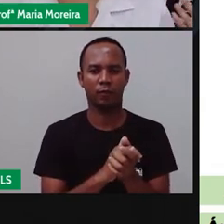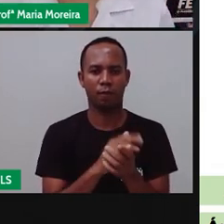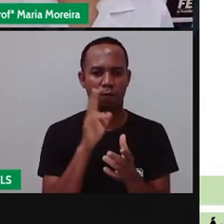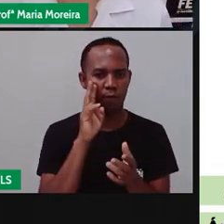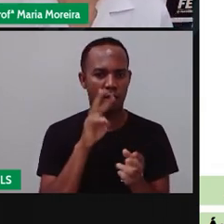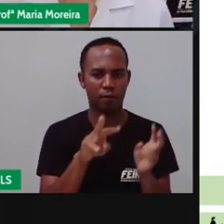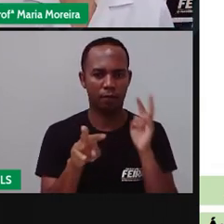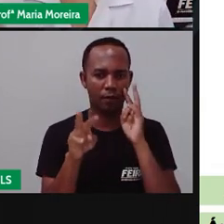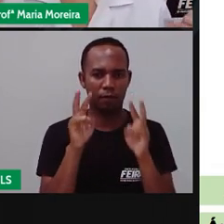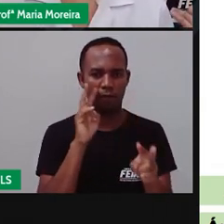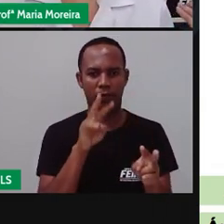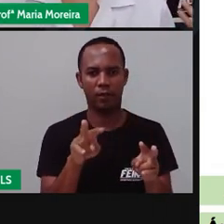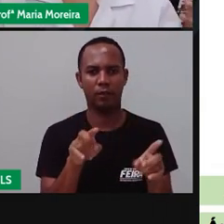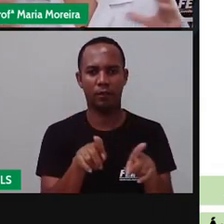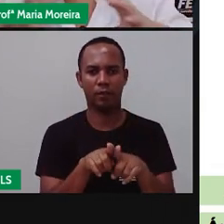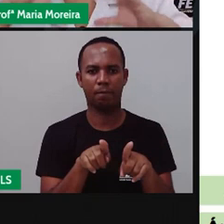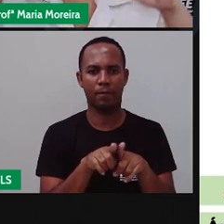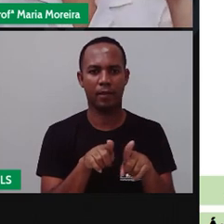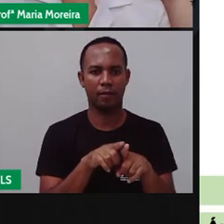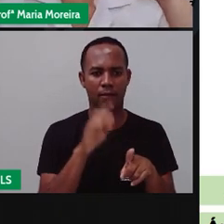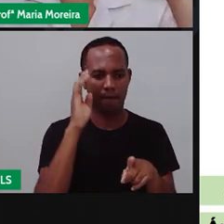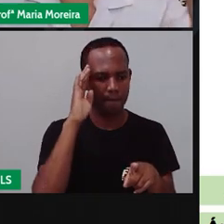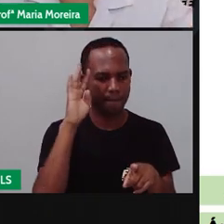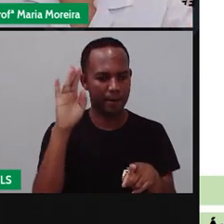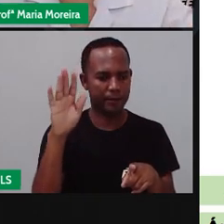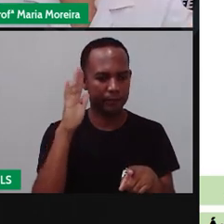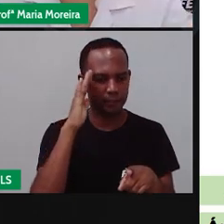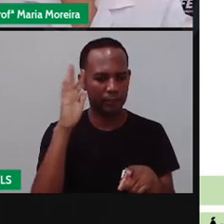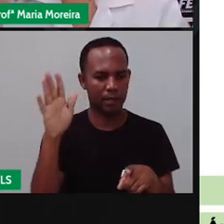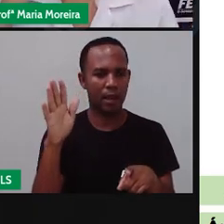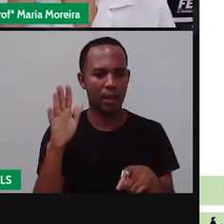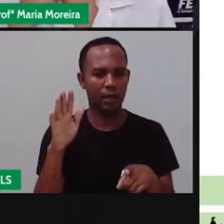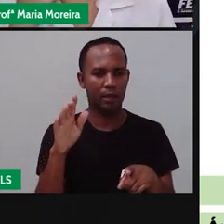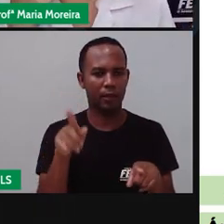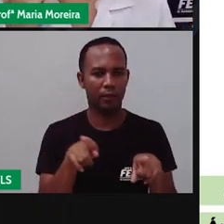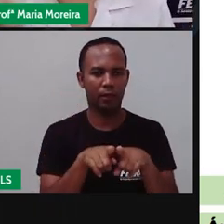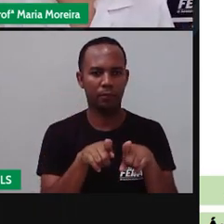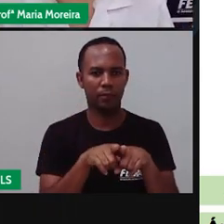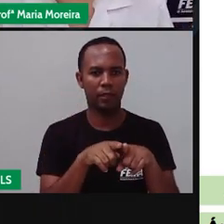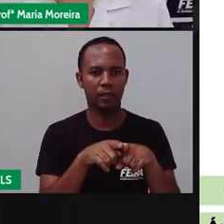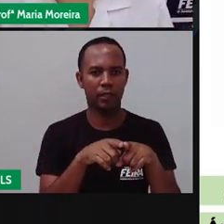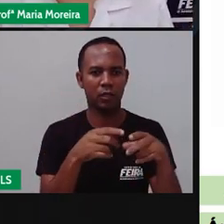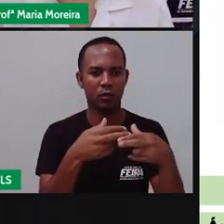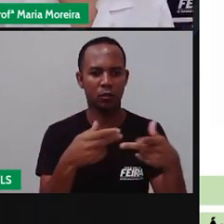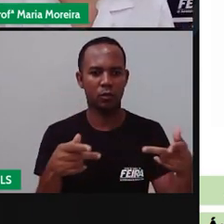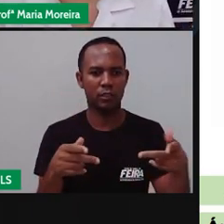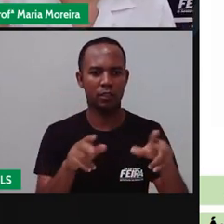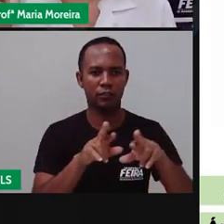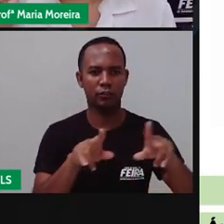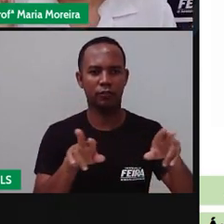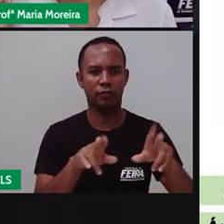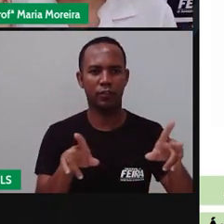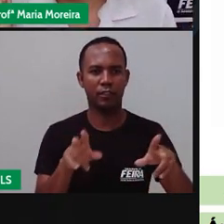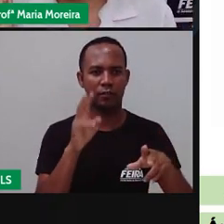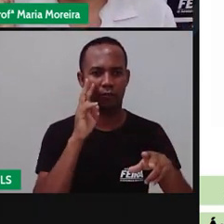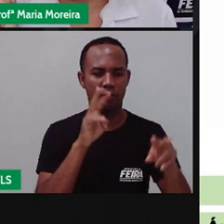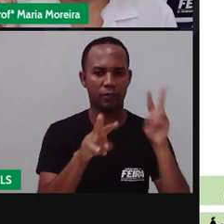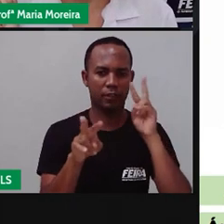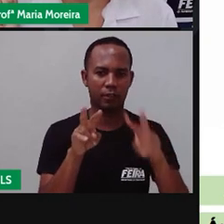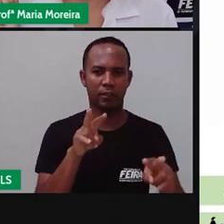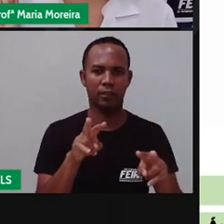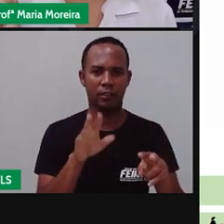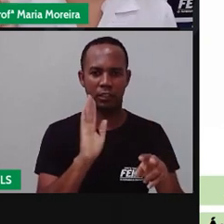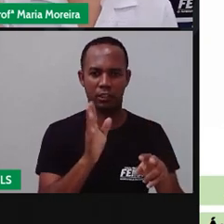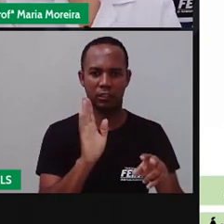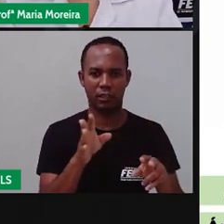olhar uma paisagem e vai imaginar, ó, não só aquilo que a gente vê, mas o cheiro que a gente sente, que a Pró falou, tá sentindo o